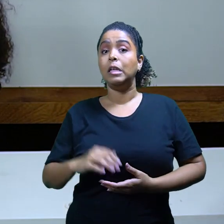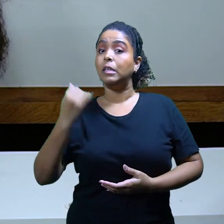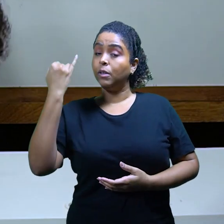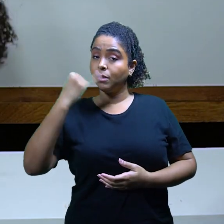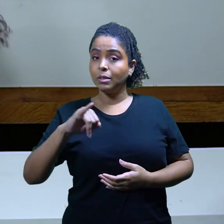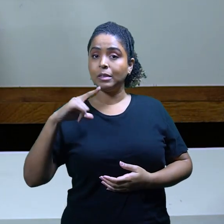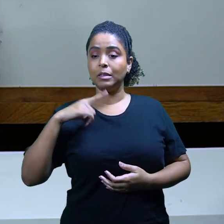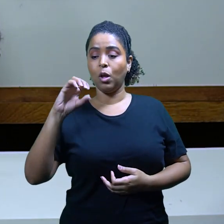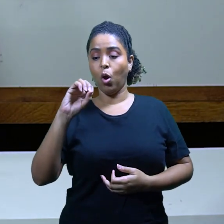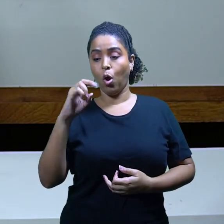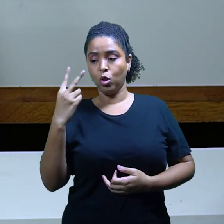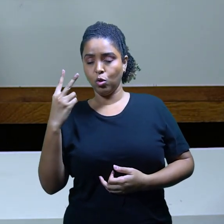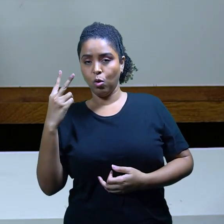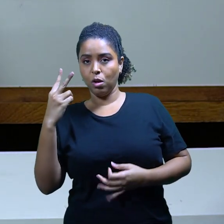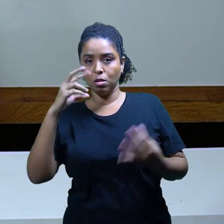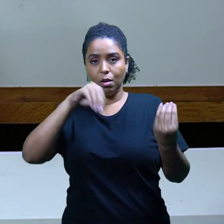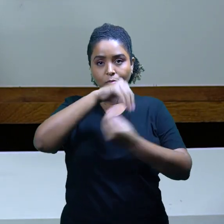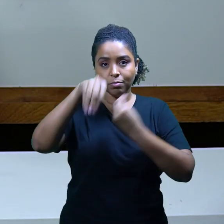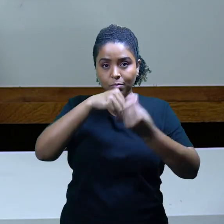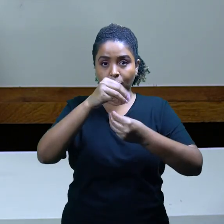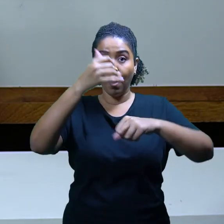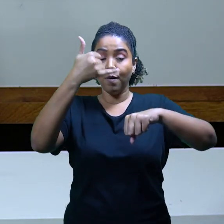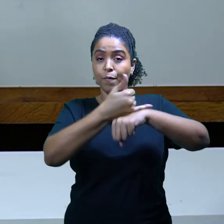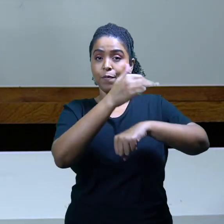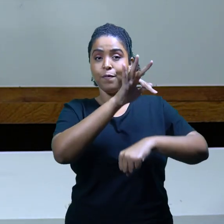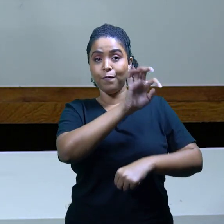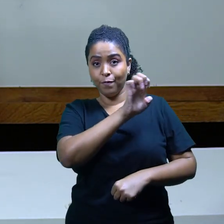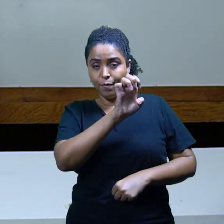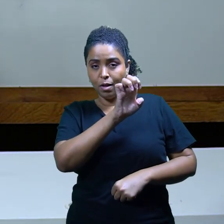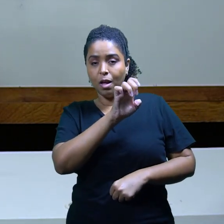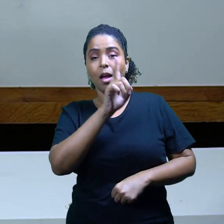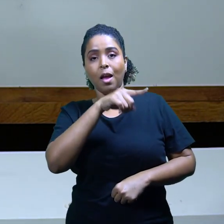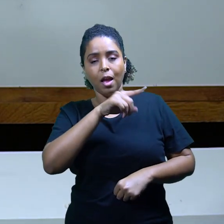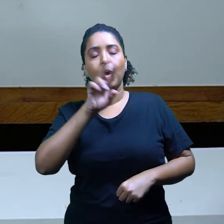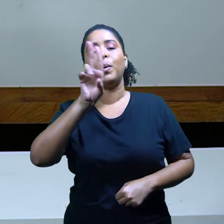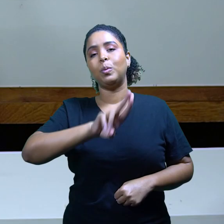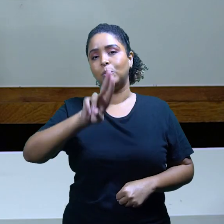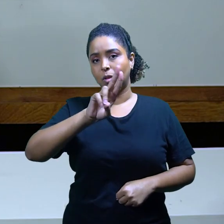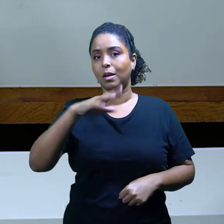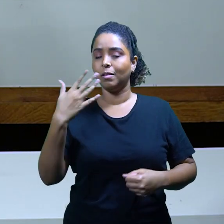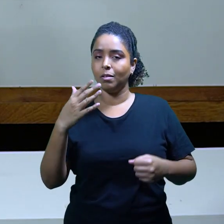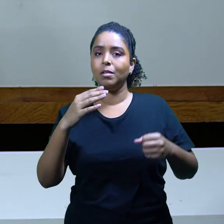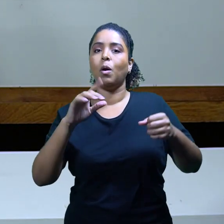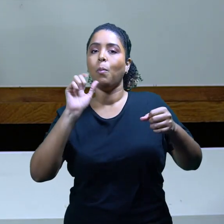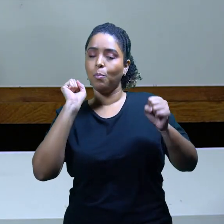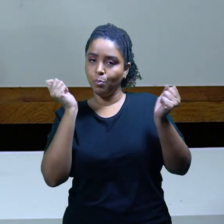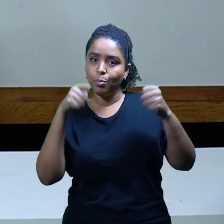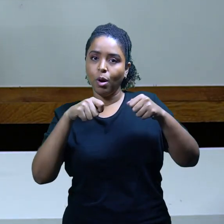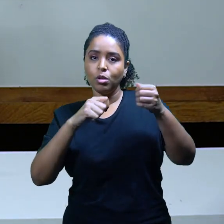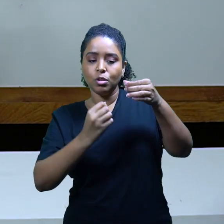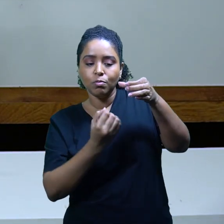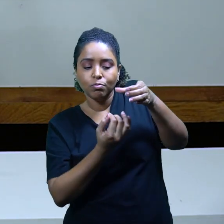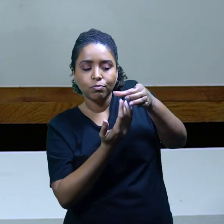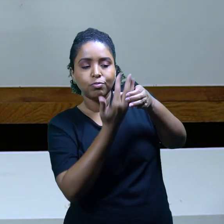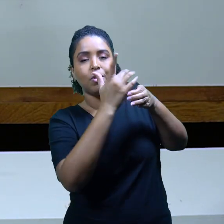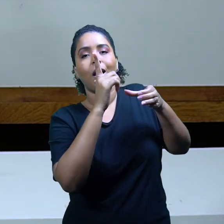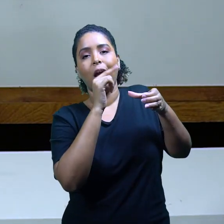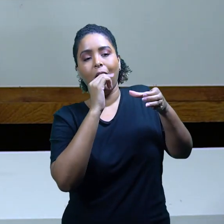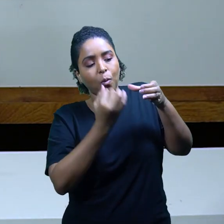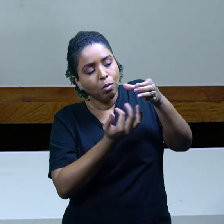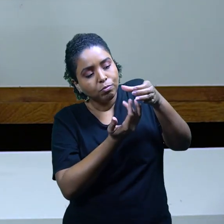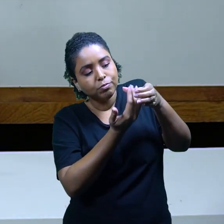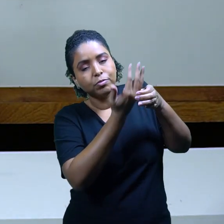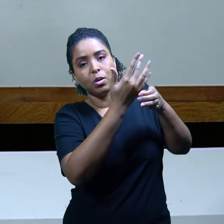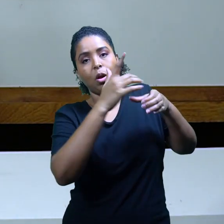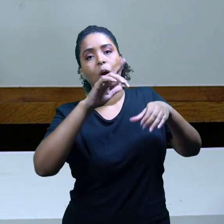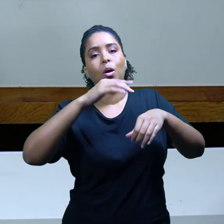disso aqui. Então, se o oxigênio reagiu com o ferro, significa dizer que ele foi utilizado. E aquele espaço lá, ele fica vago. Então, a água